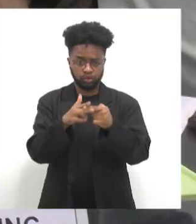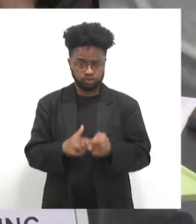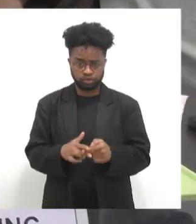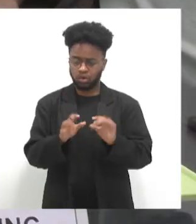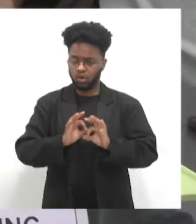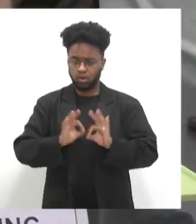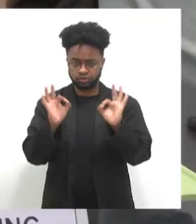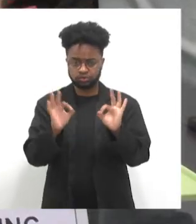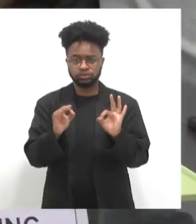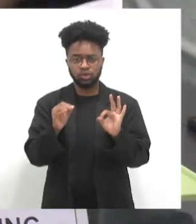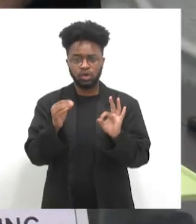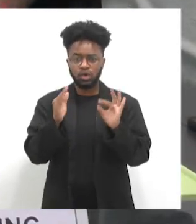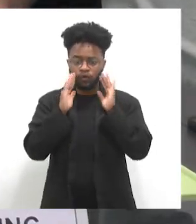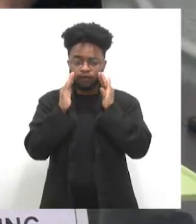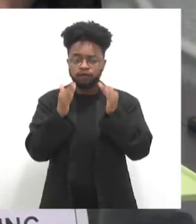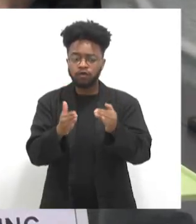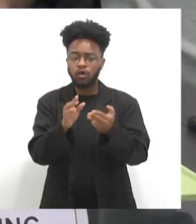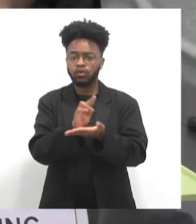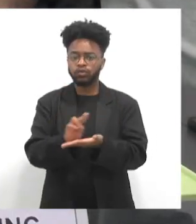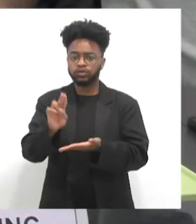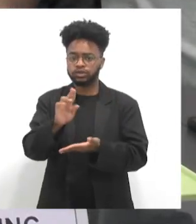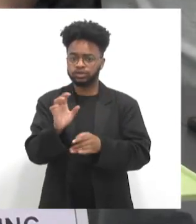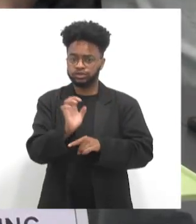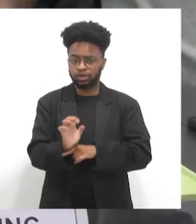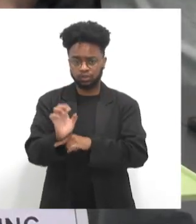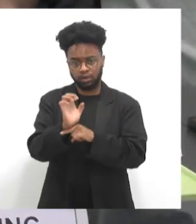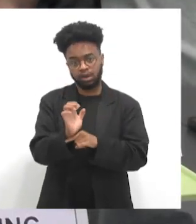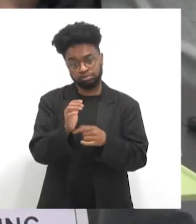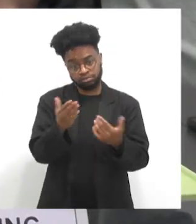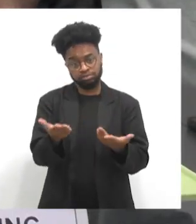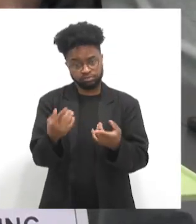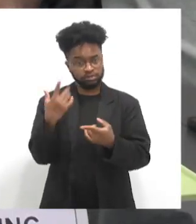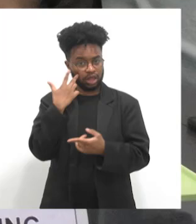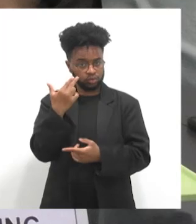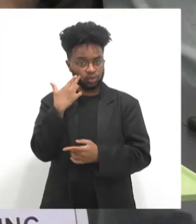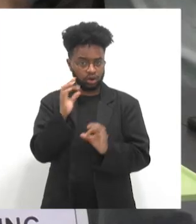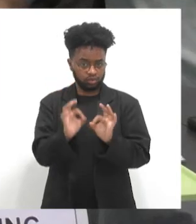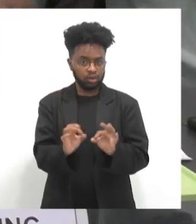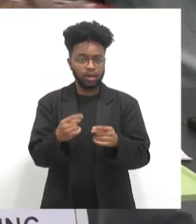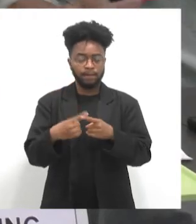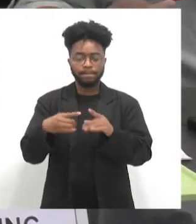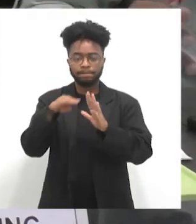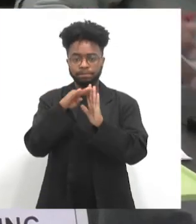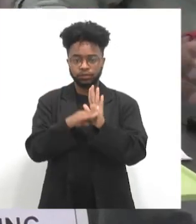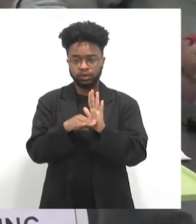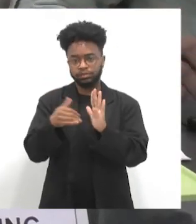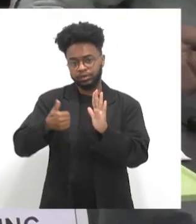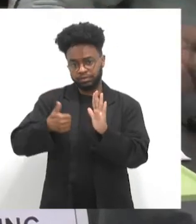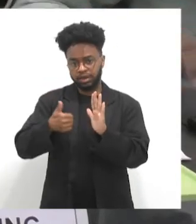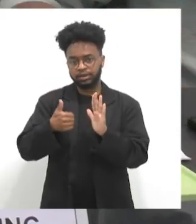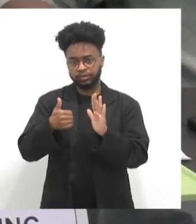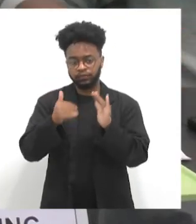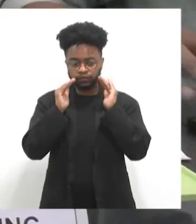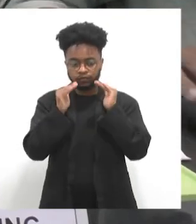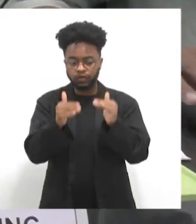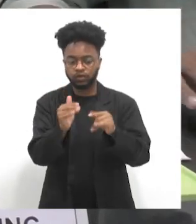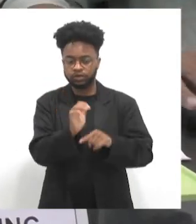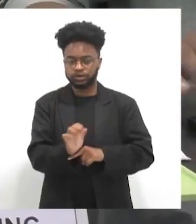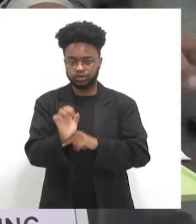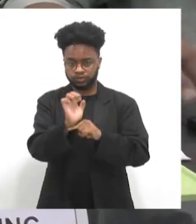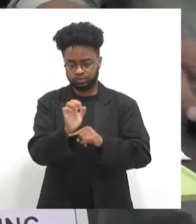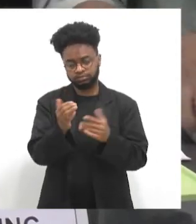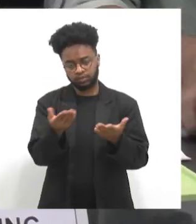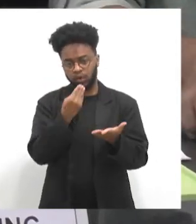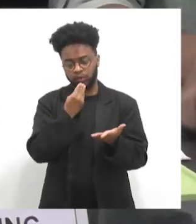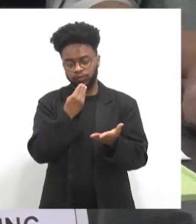botou a prioridade para as universidades estaduais, o que é natural que um programa, em primeiro lugar, sejam dos estaduais.